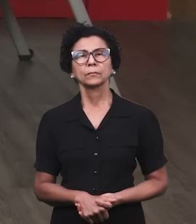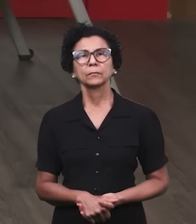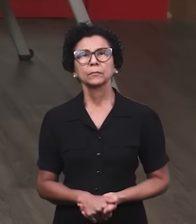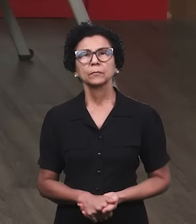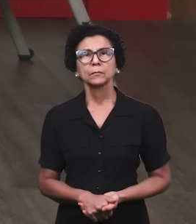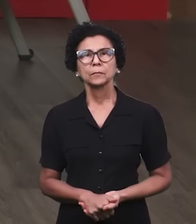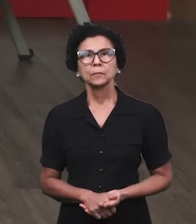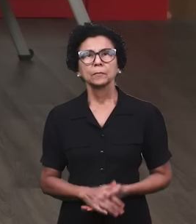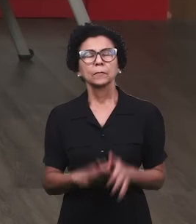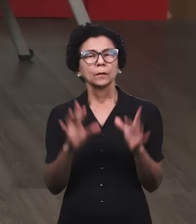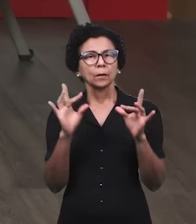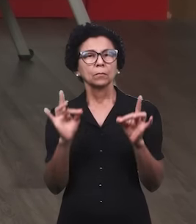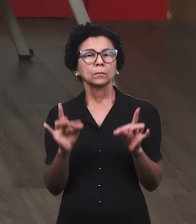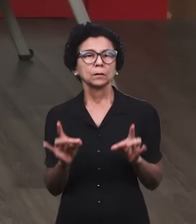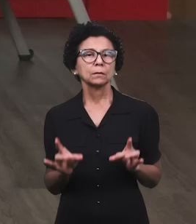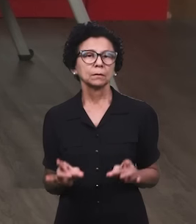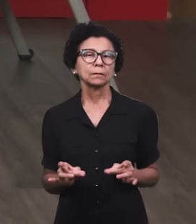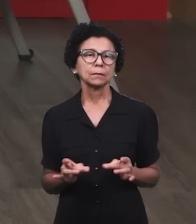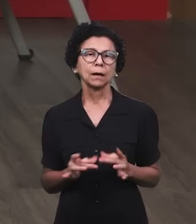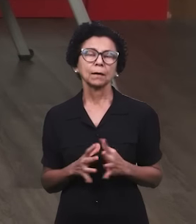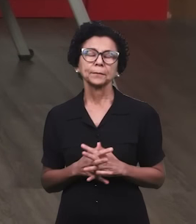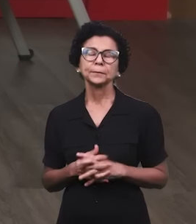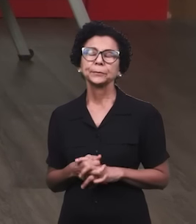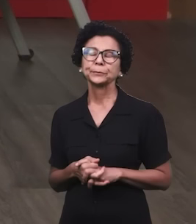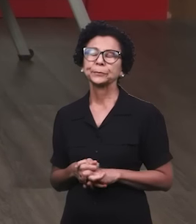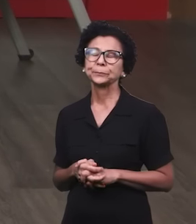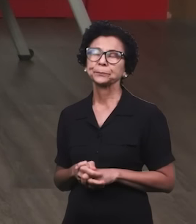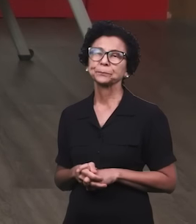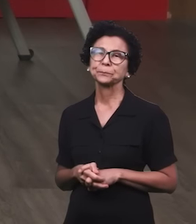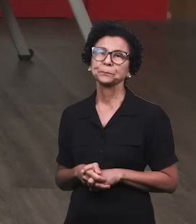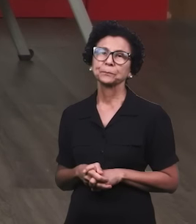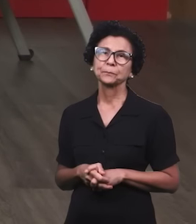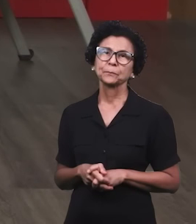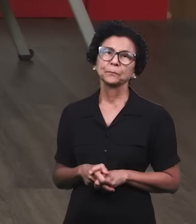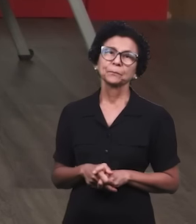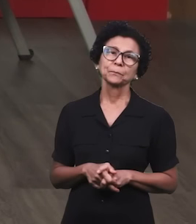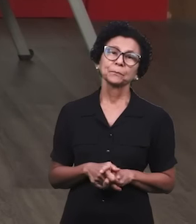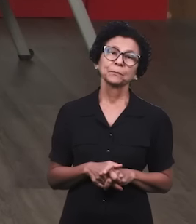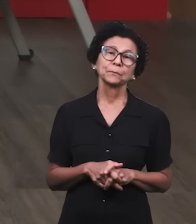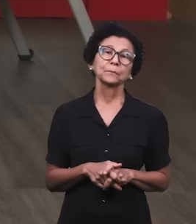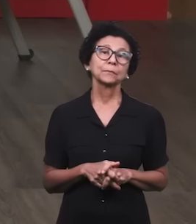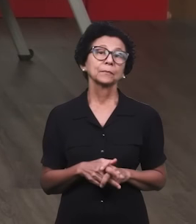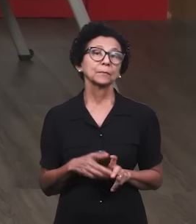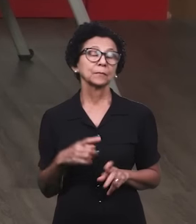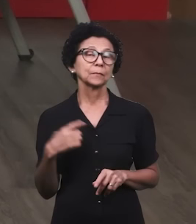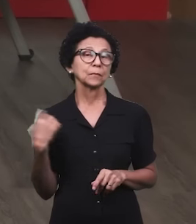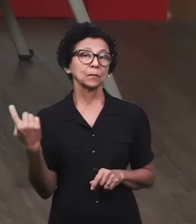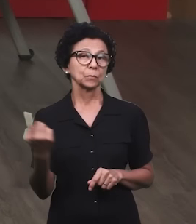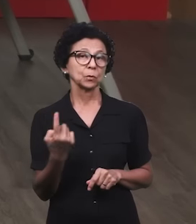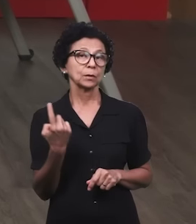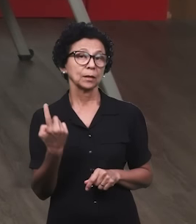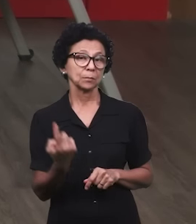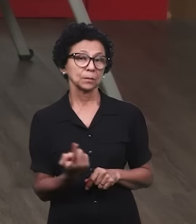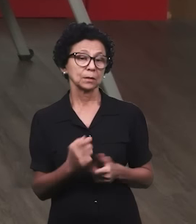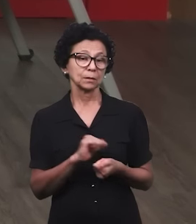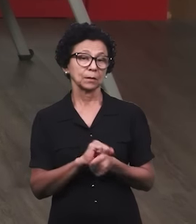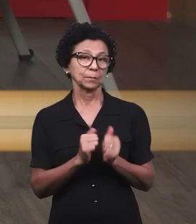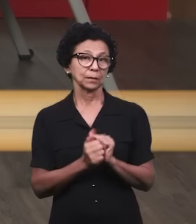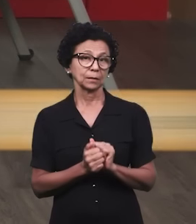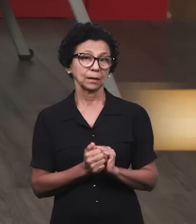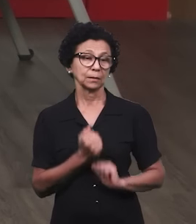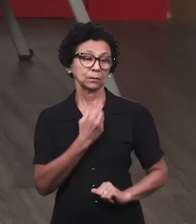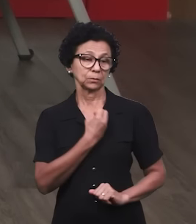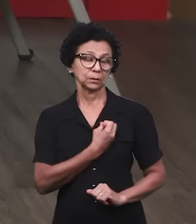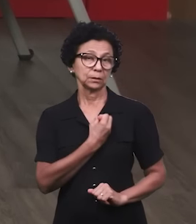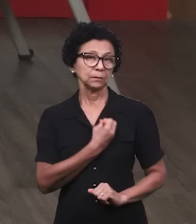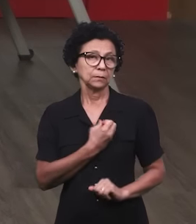nós podemos até transportar para a nossa vida diária, né? Estava ali